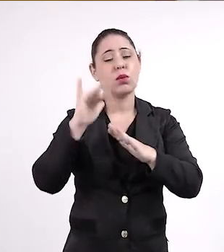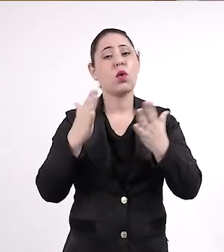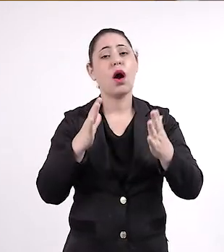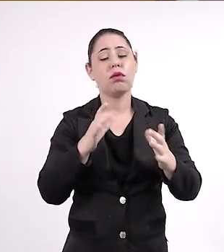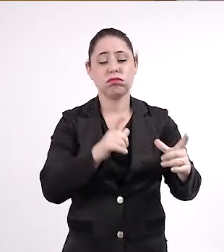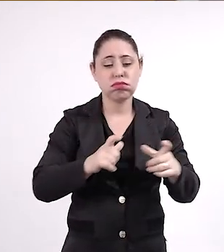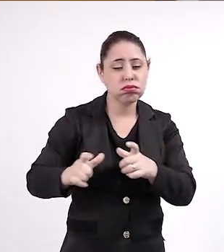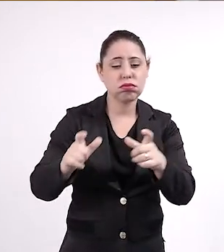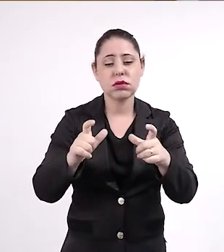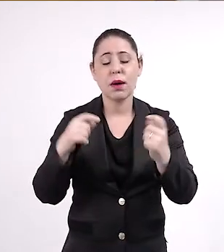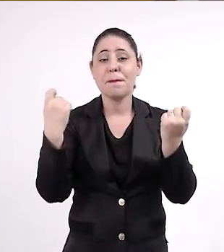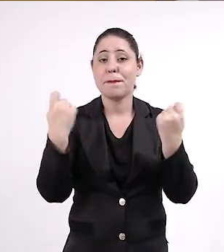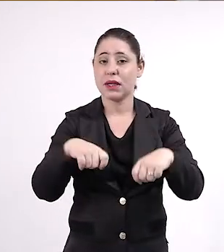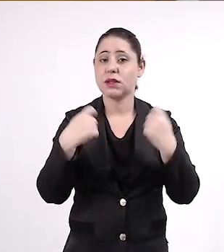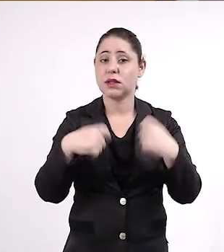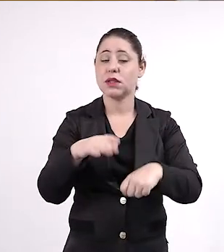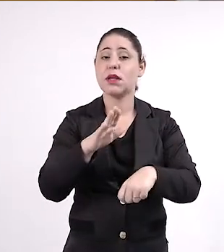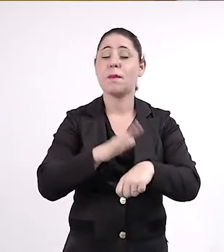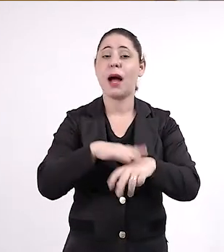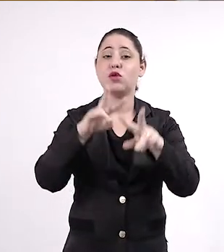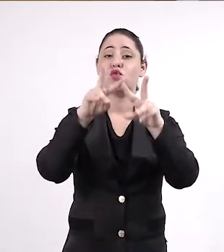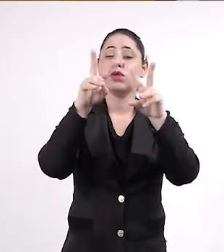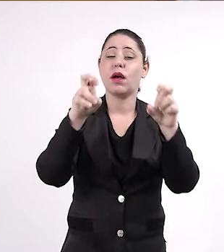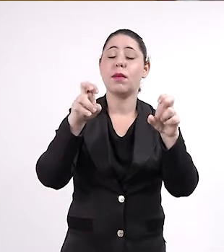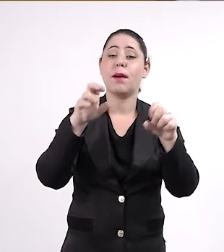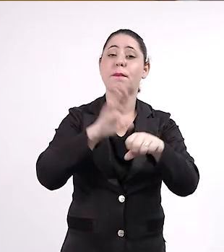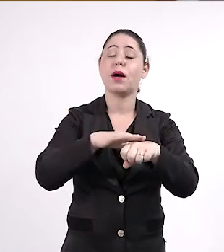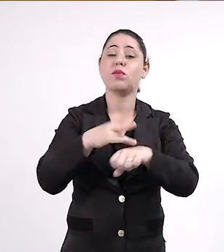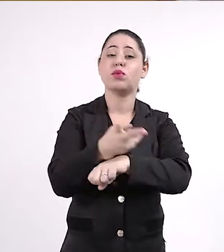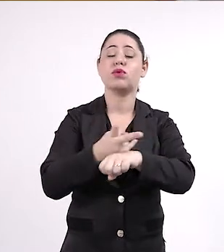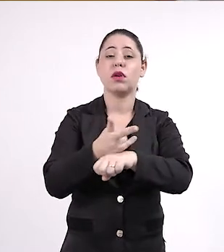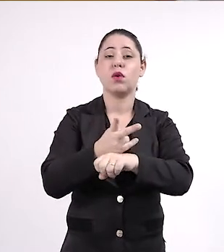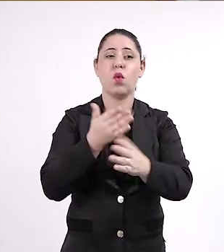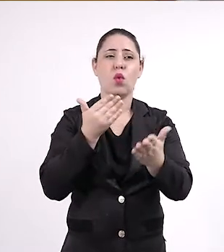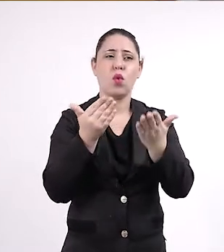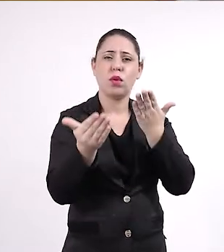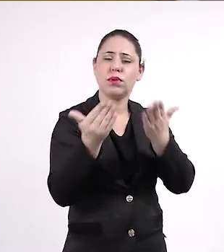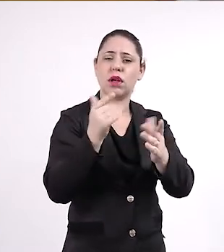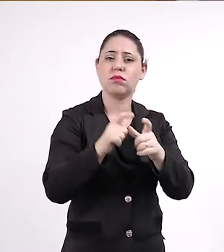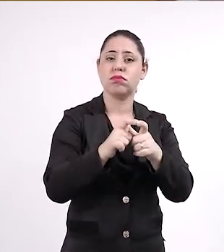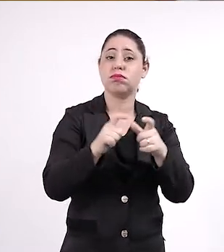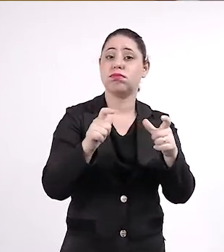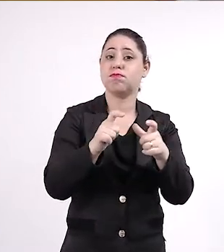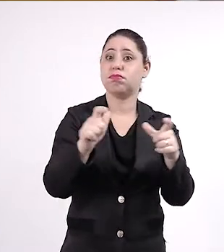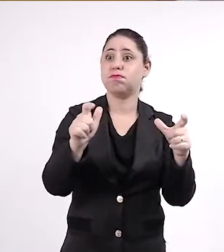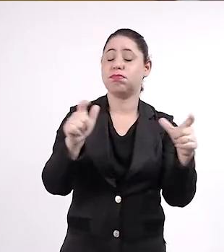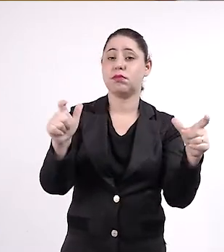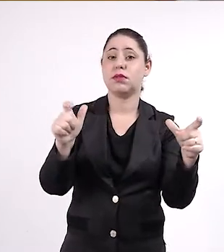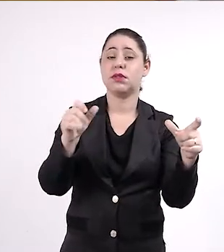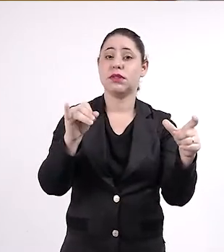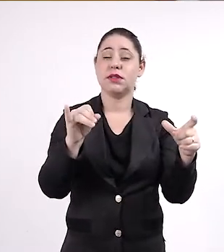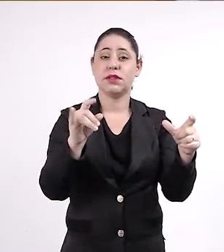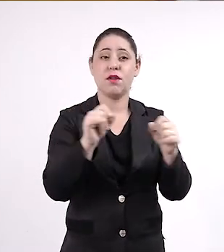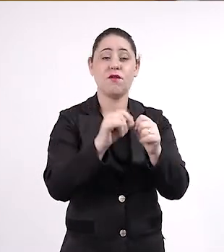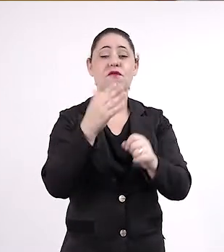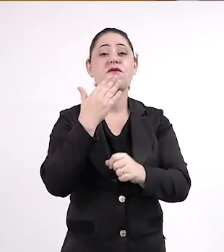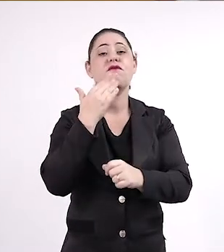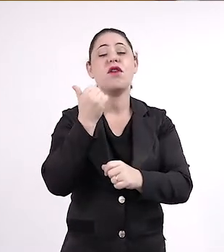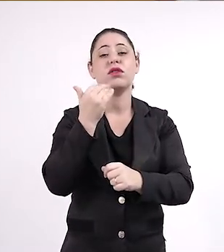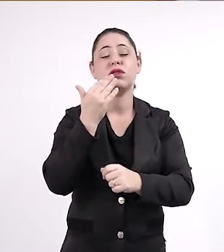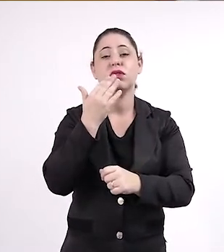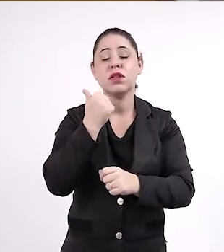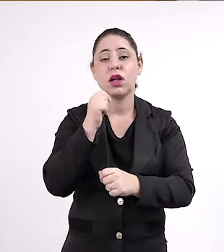são as áreas mais demandadas. A gente pode dizer, então, fazer um comparativo se houve um crescimento, se isso, na verdade,